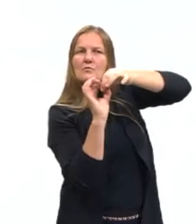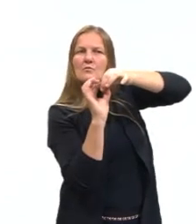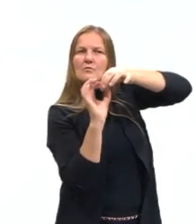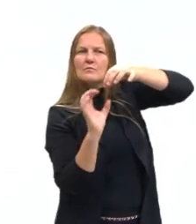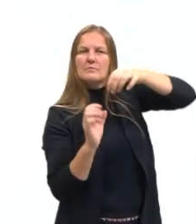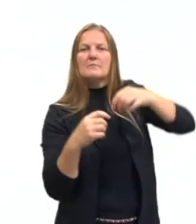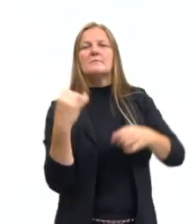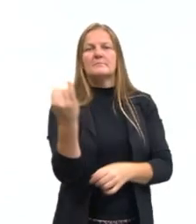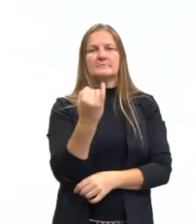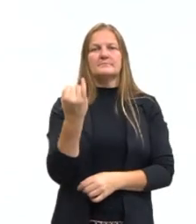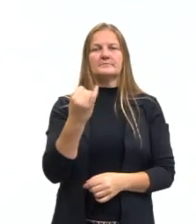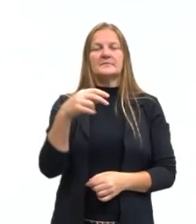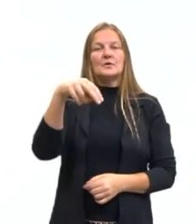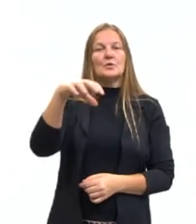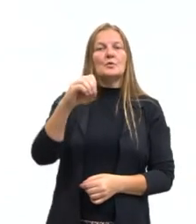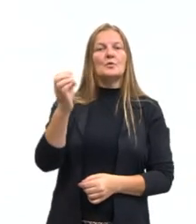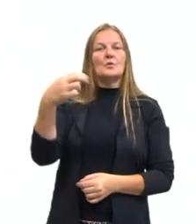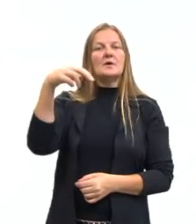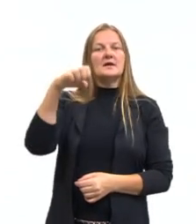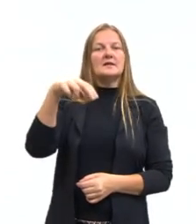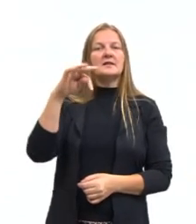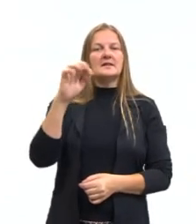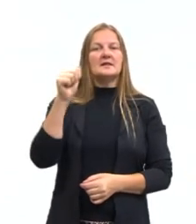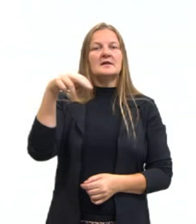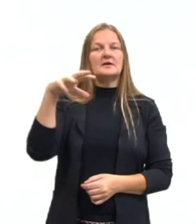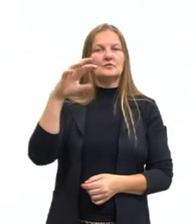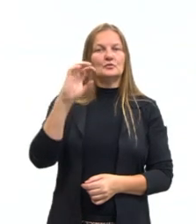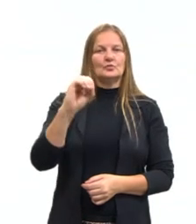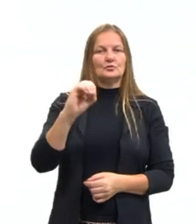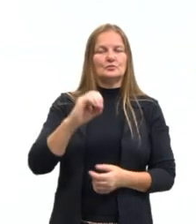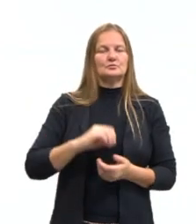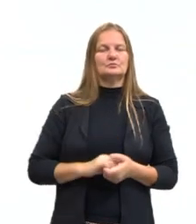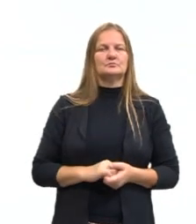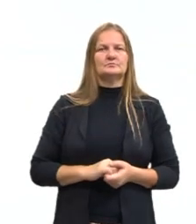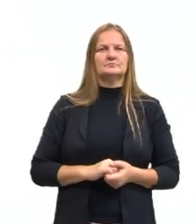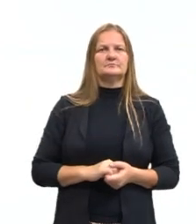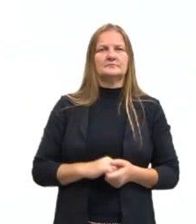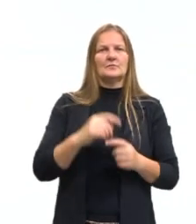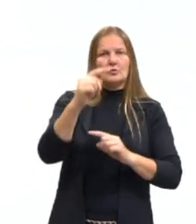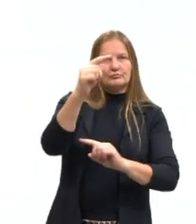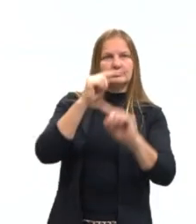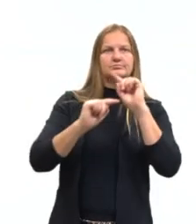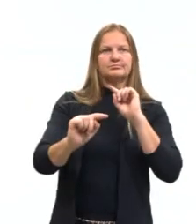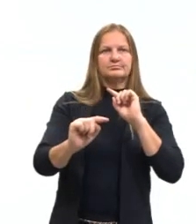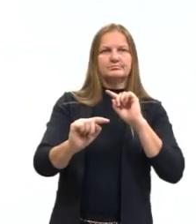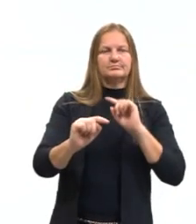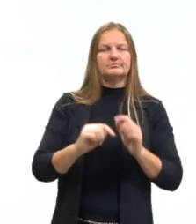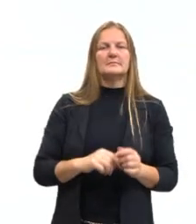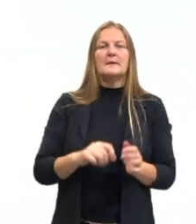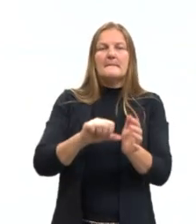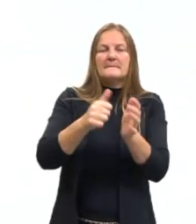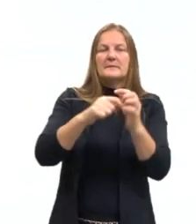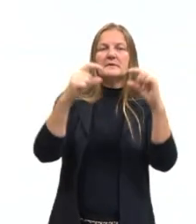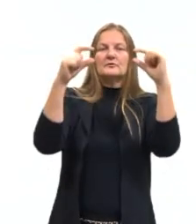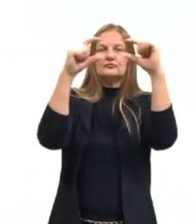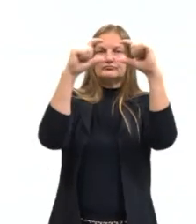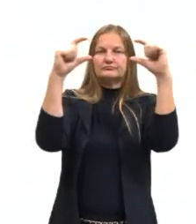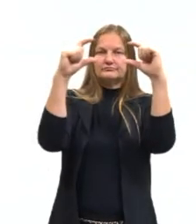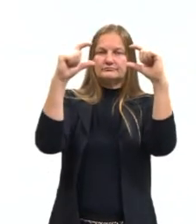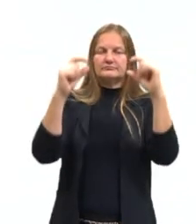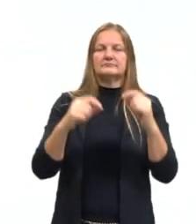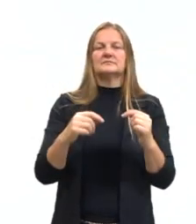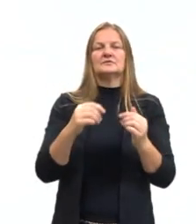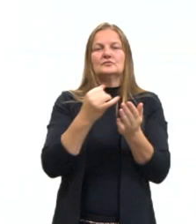frase na outra no entanto então uma ideia de contraposição né em relação ao primeiro período que foi